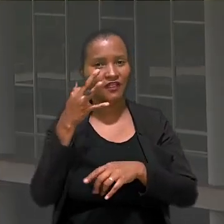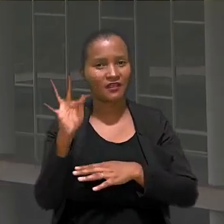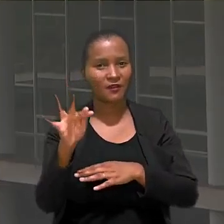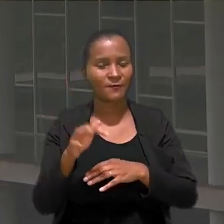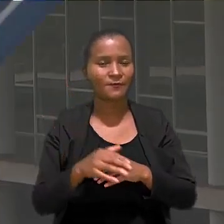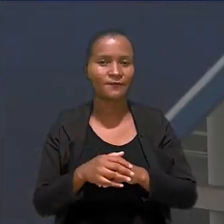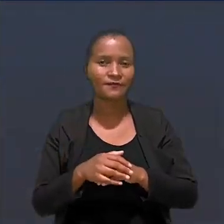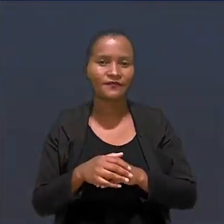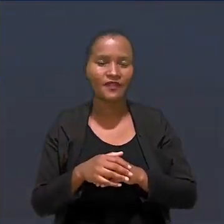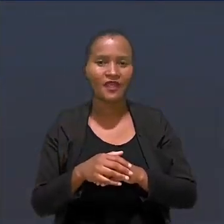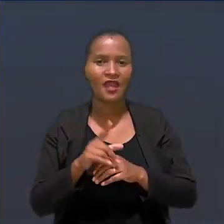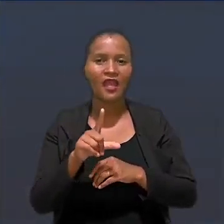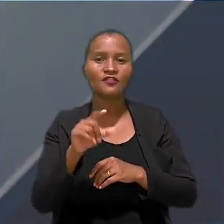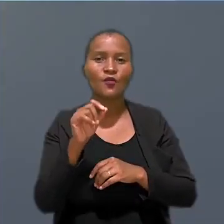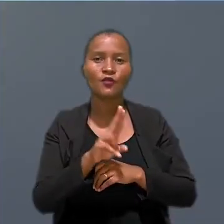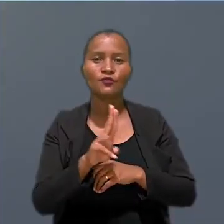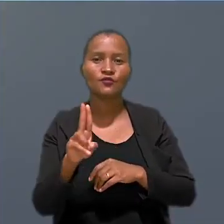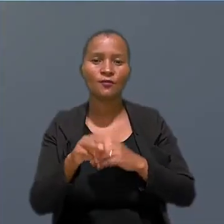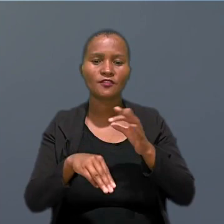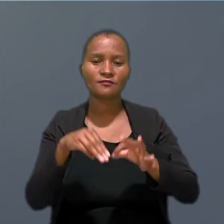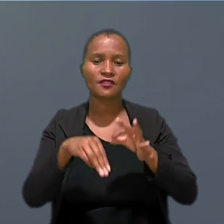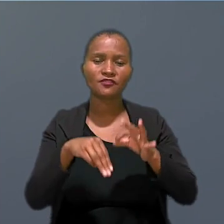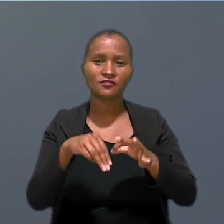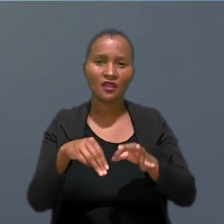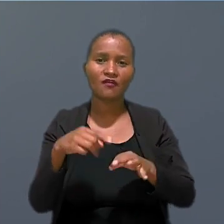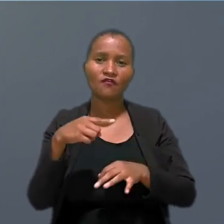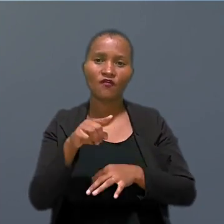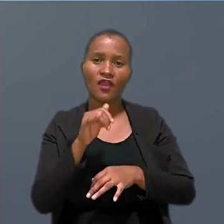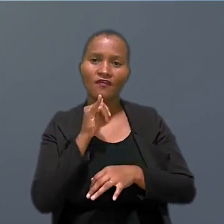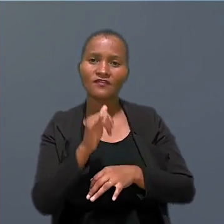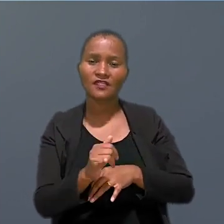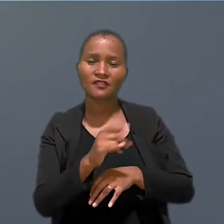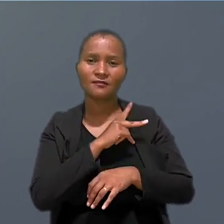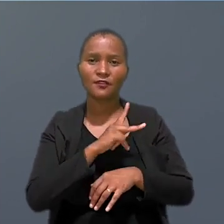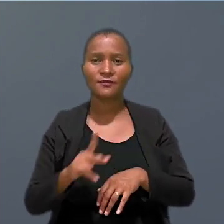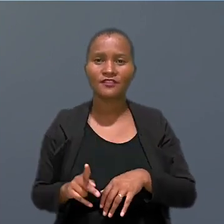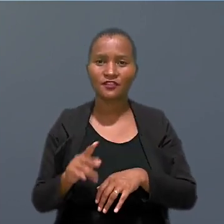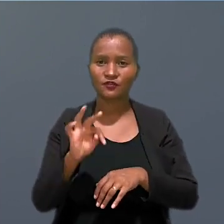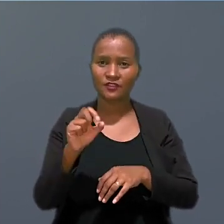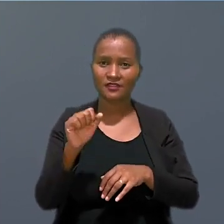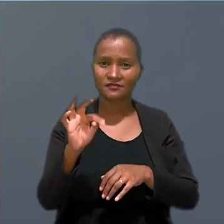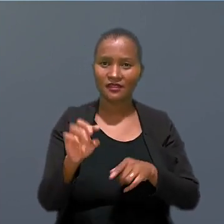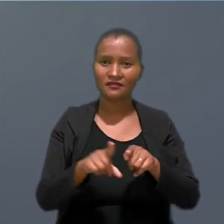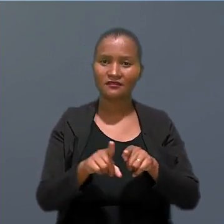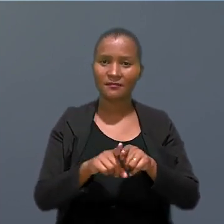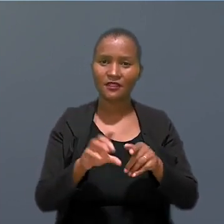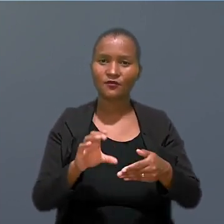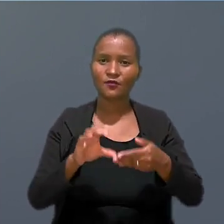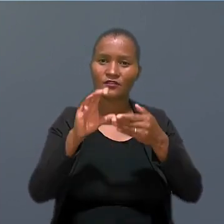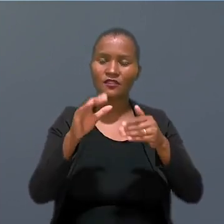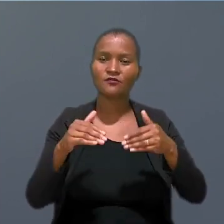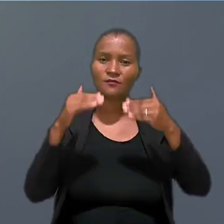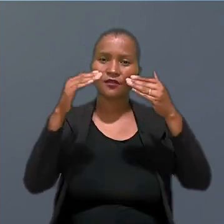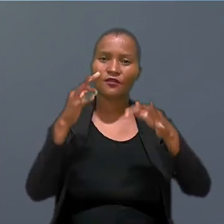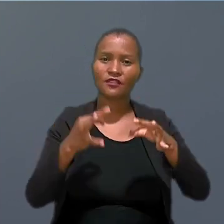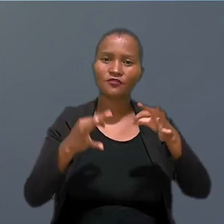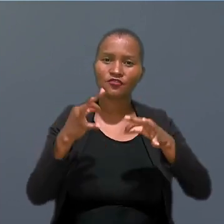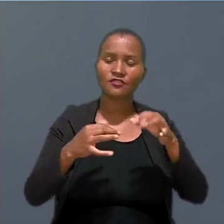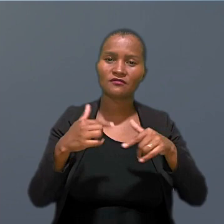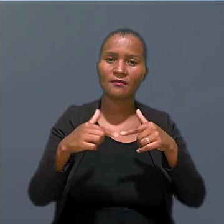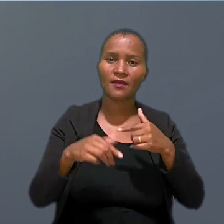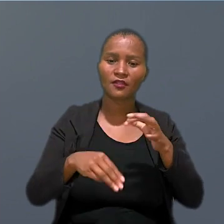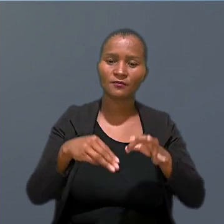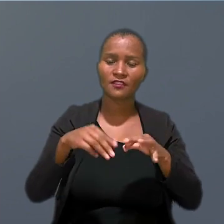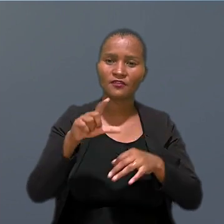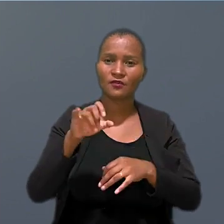Federal. A escolha dos nomes dos magistrados foi informada pelo presidente do TST e do Conselho Superior da Justiça